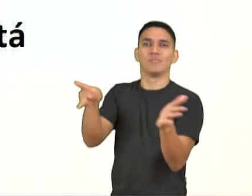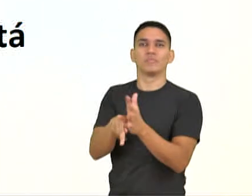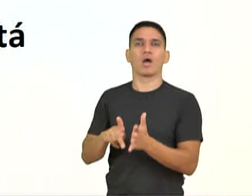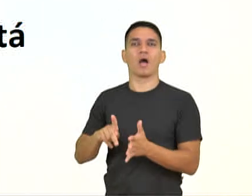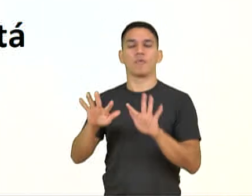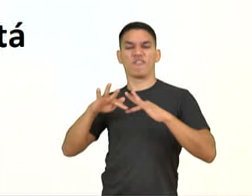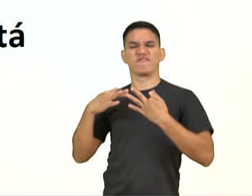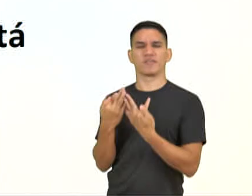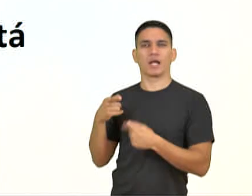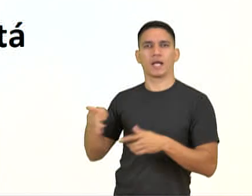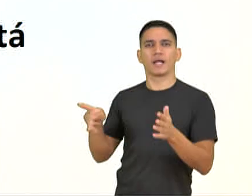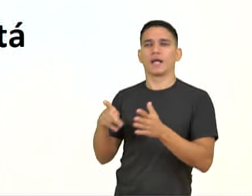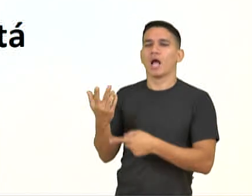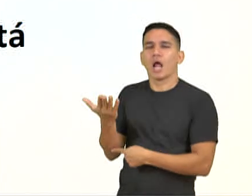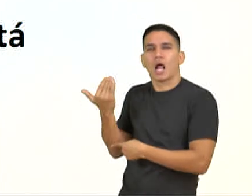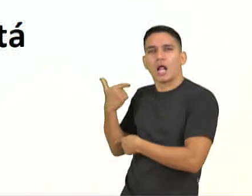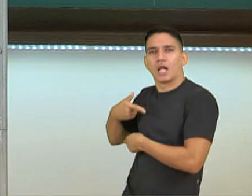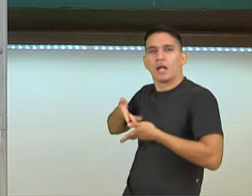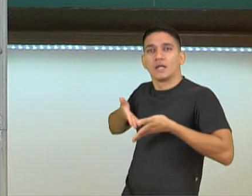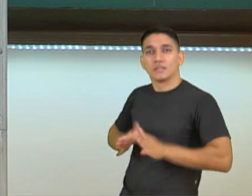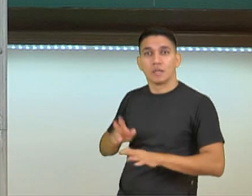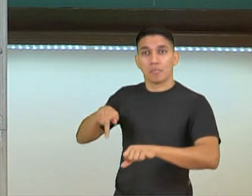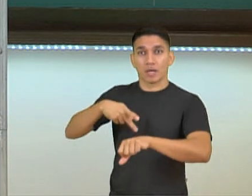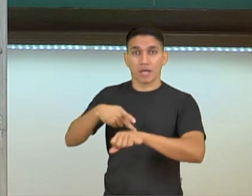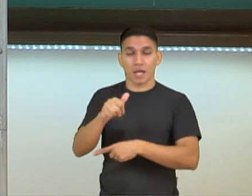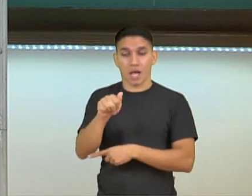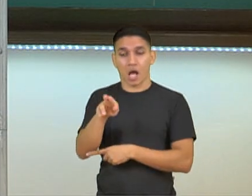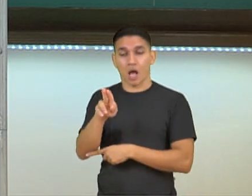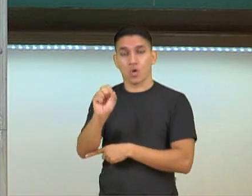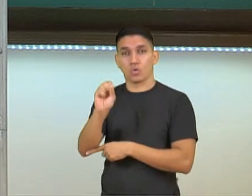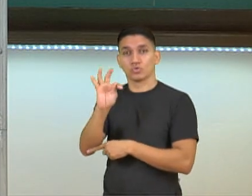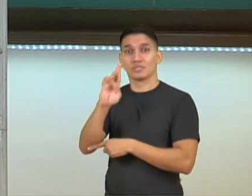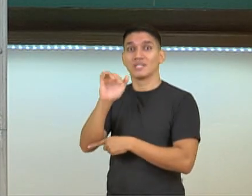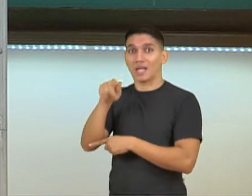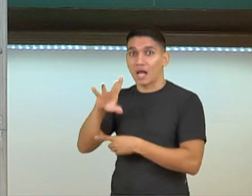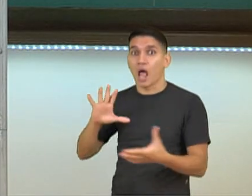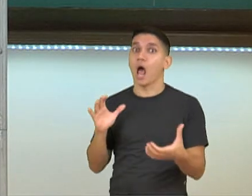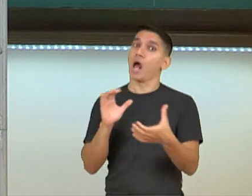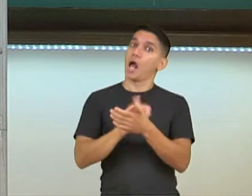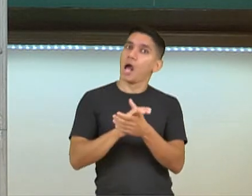de uma origem austríaca, ela casou com o Luís XVI